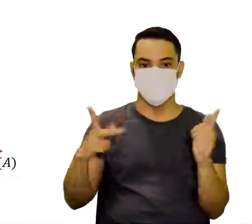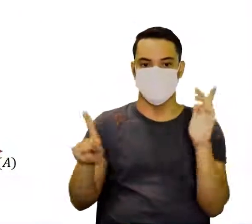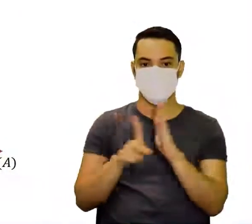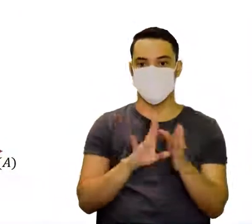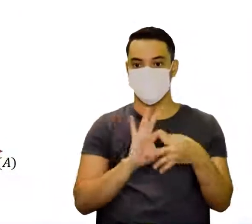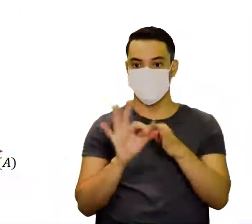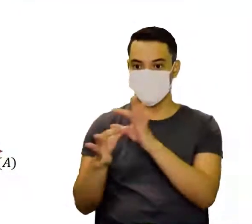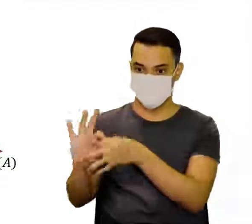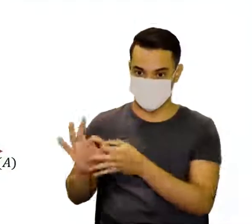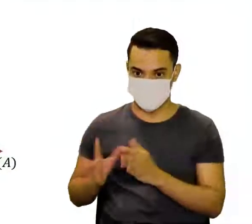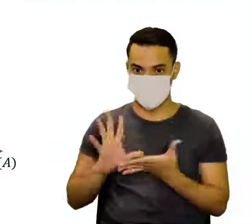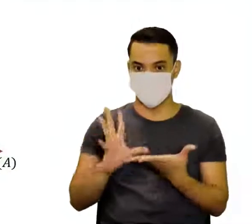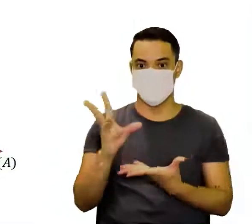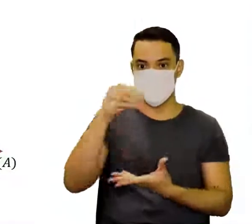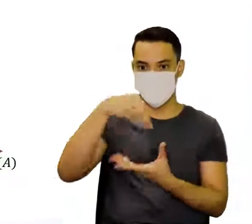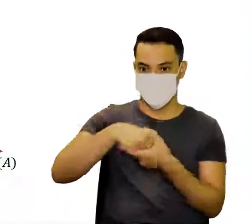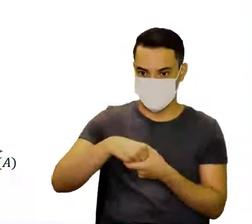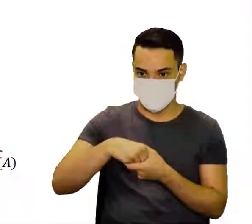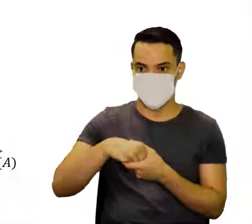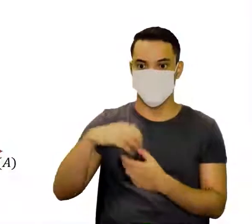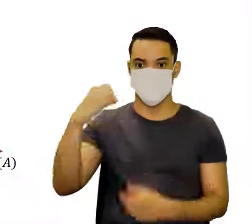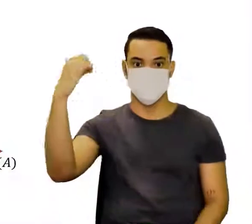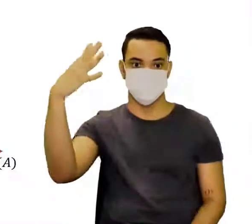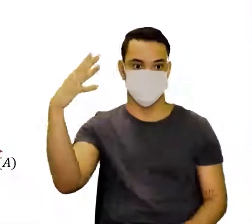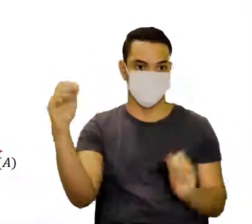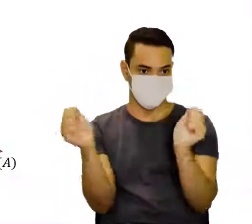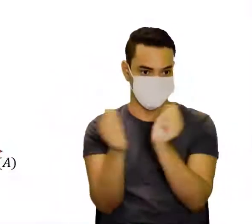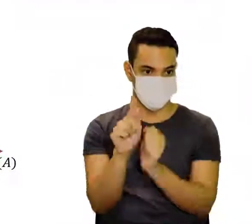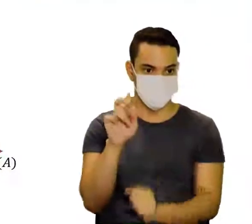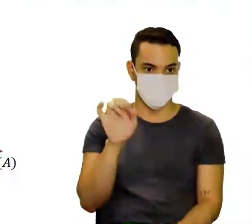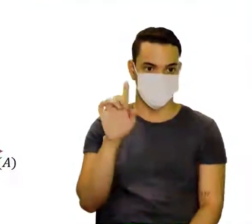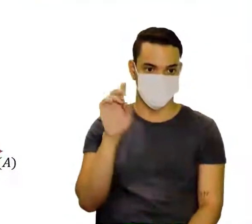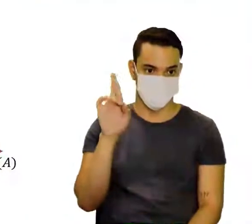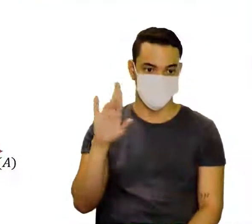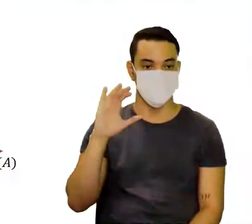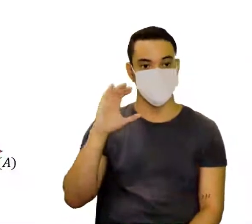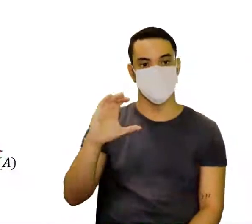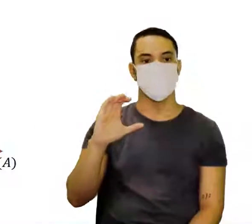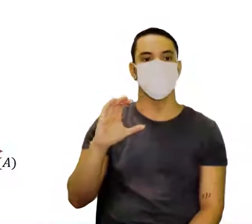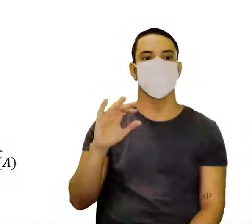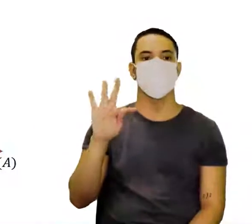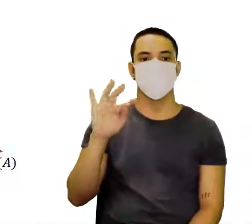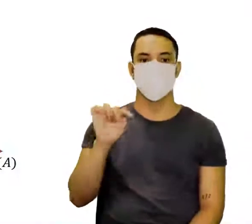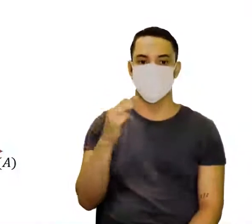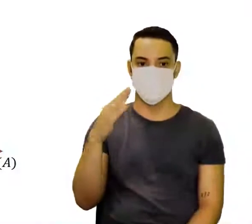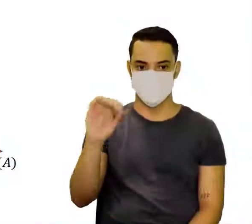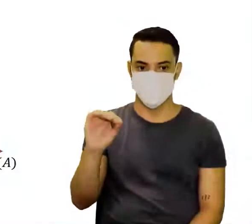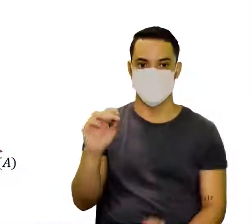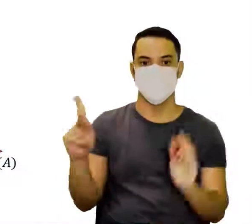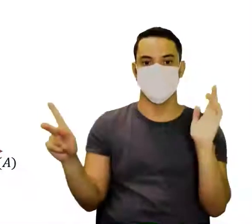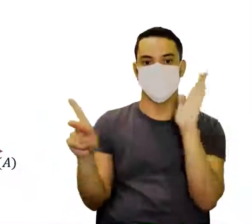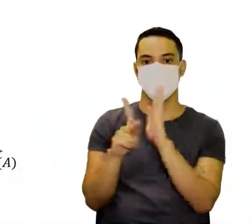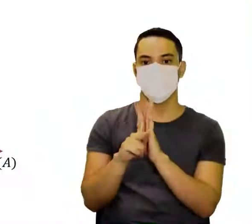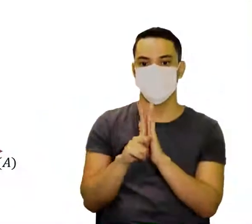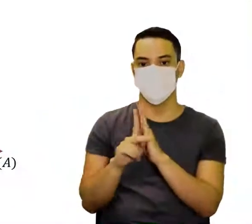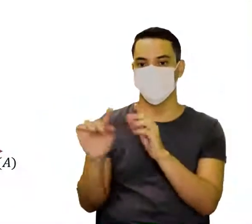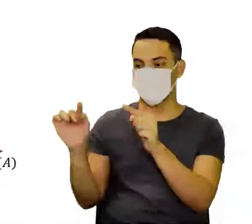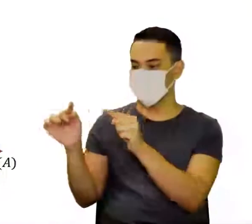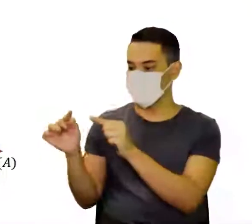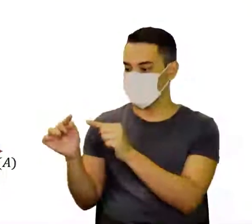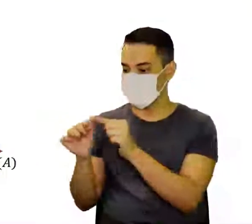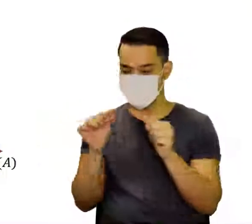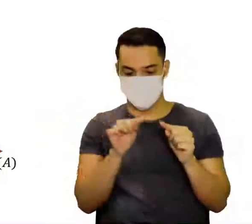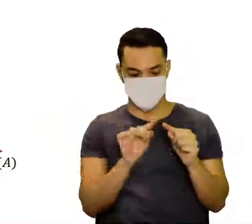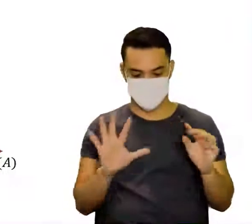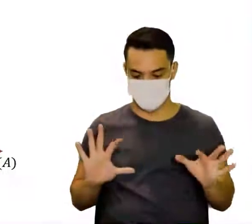circuito, que contém o gerador e a lâmpada. Letra C, a tensão elétrica entre os terminais do